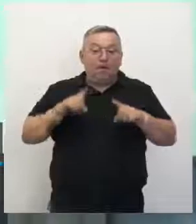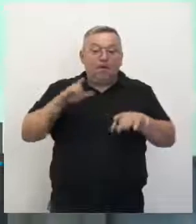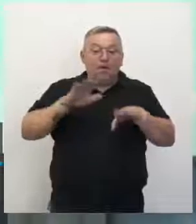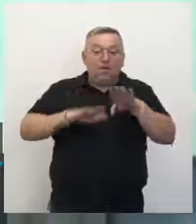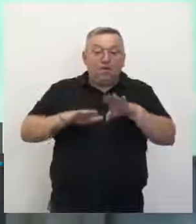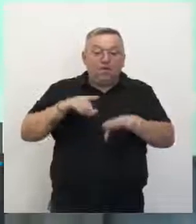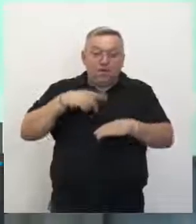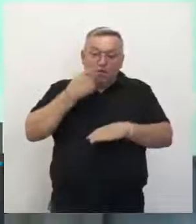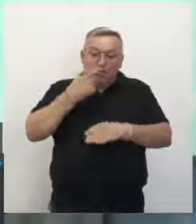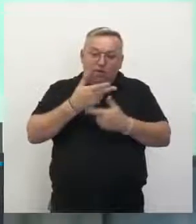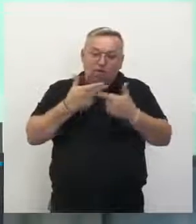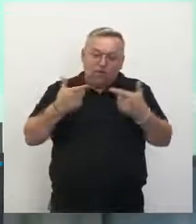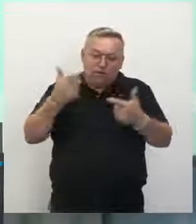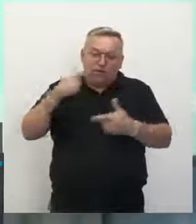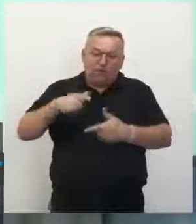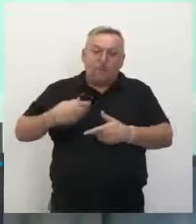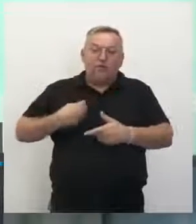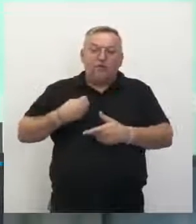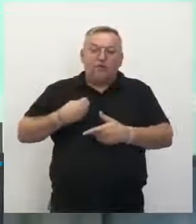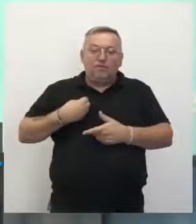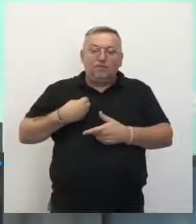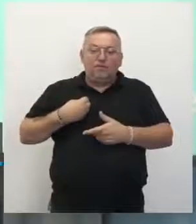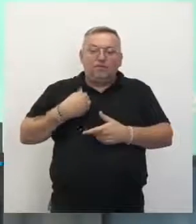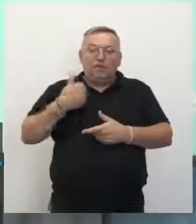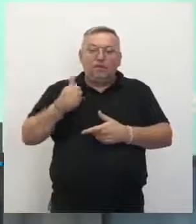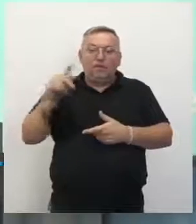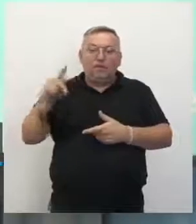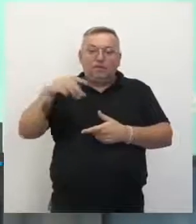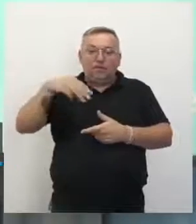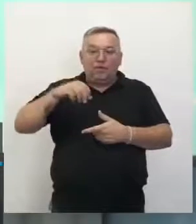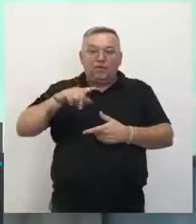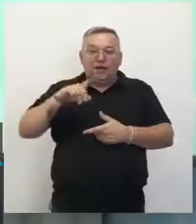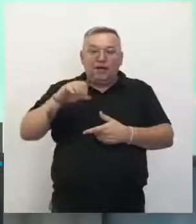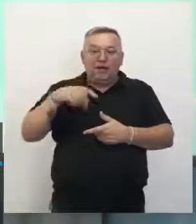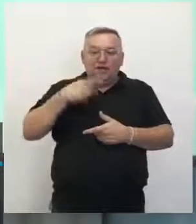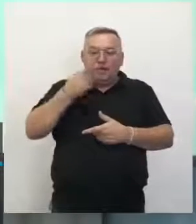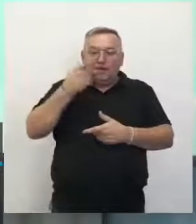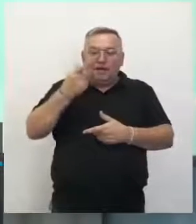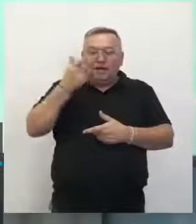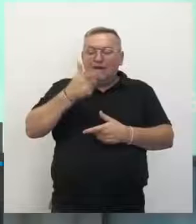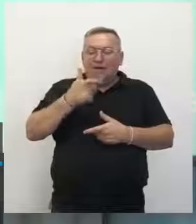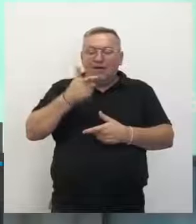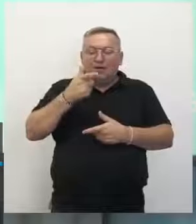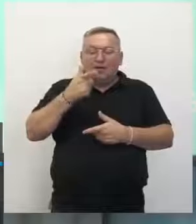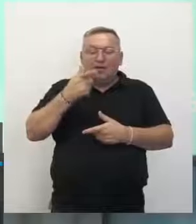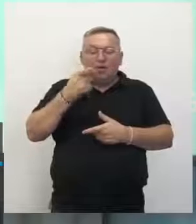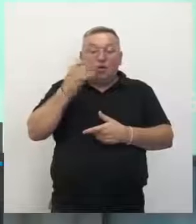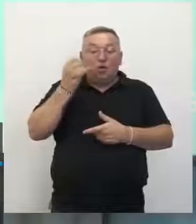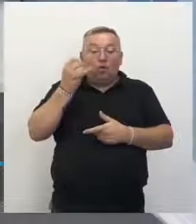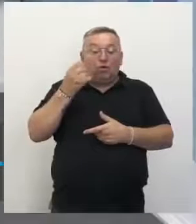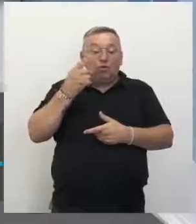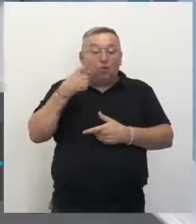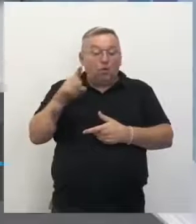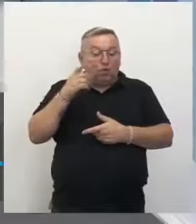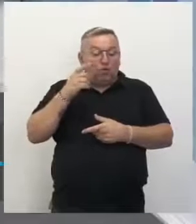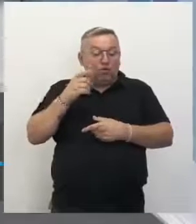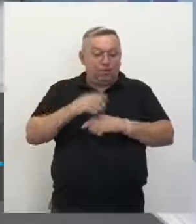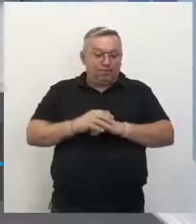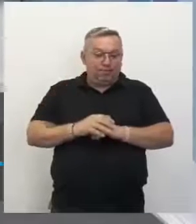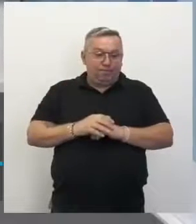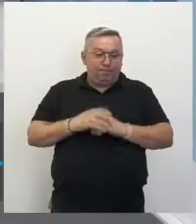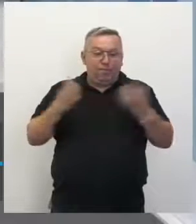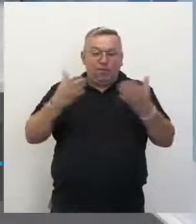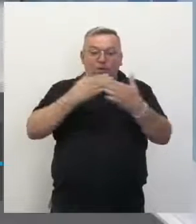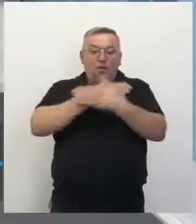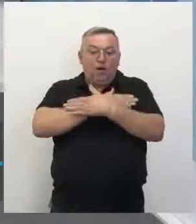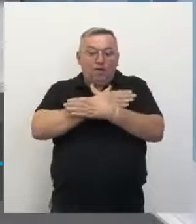pouquinho sobre outros seres vivos. Tá bom? O professor Magno aí vai dar a última informação da aula. Um abraço aí